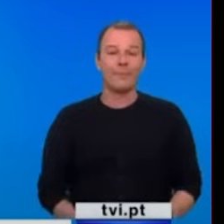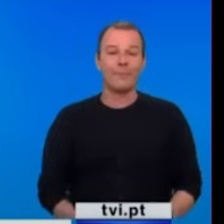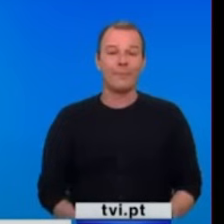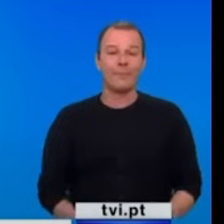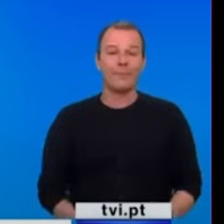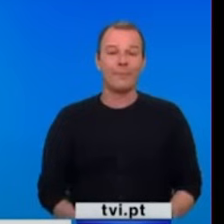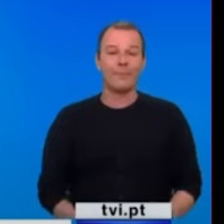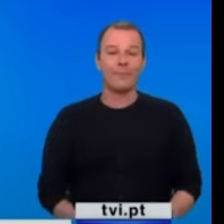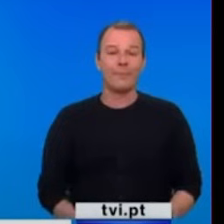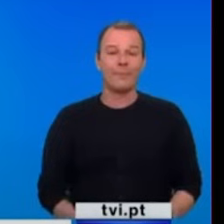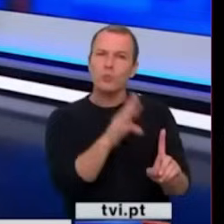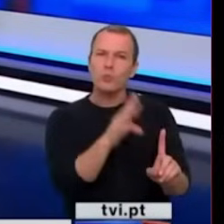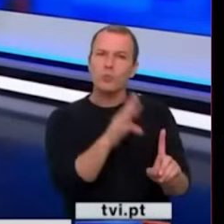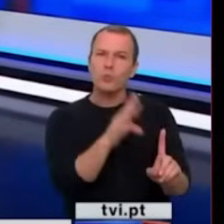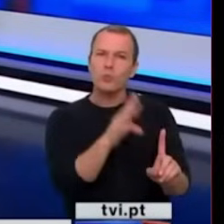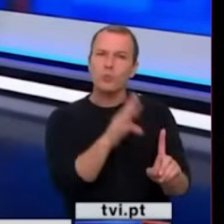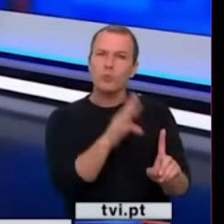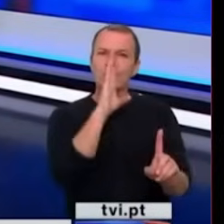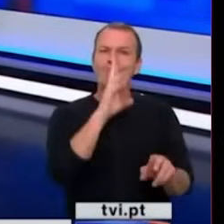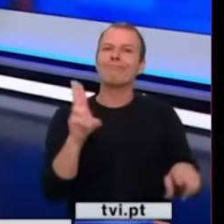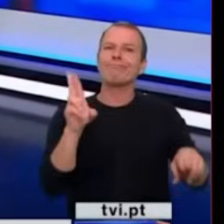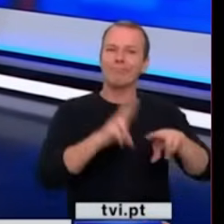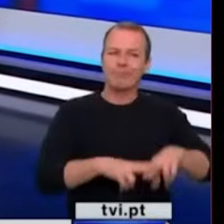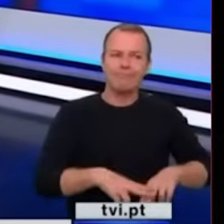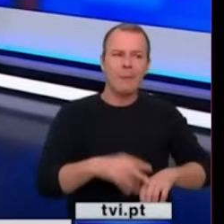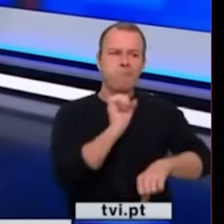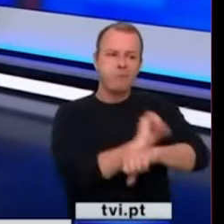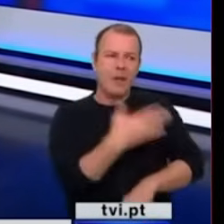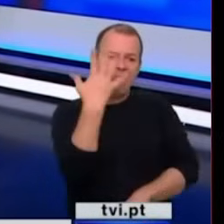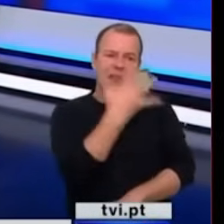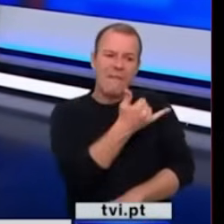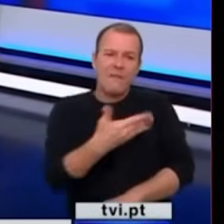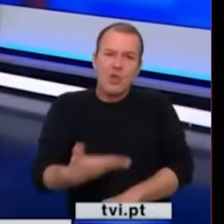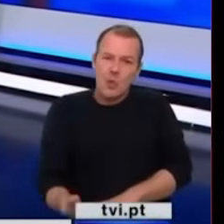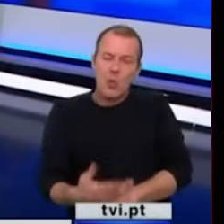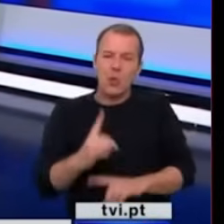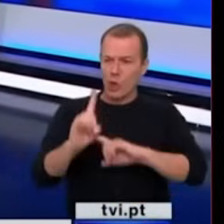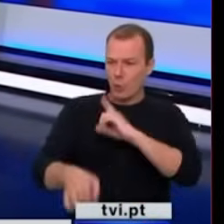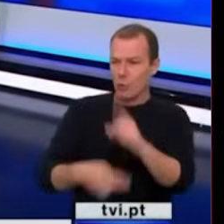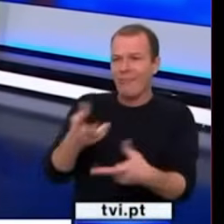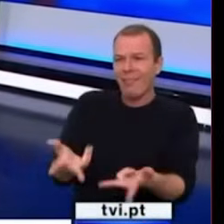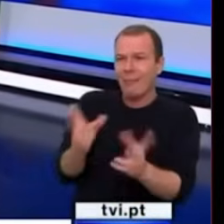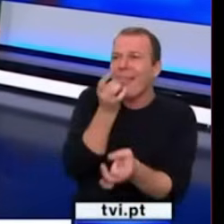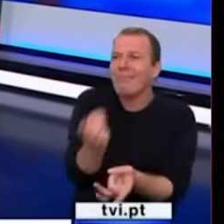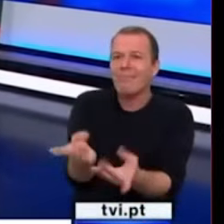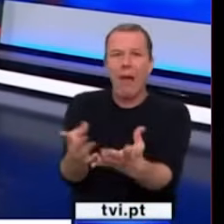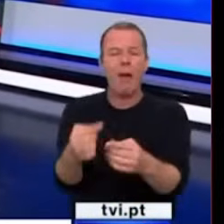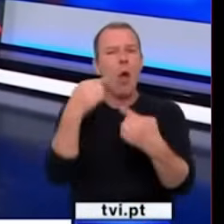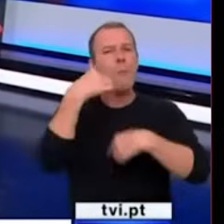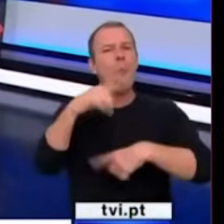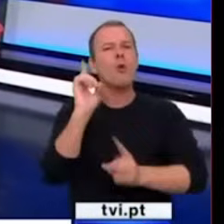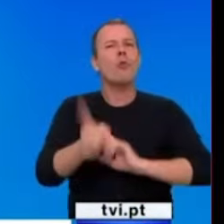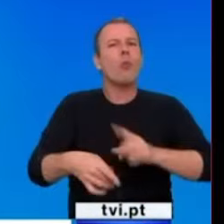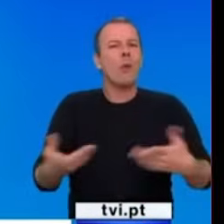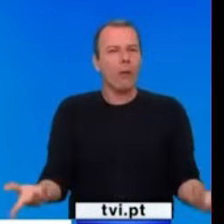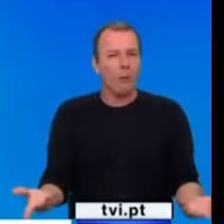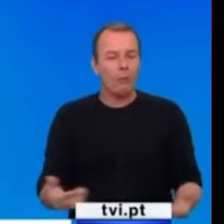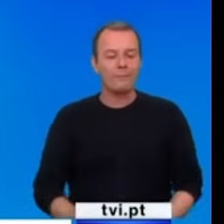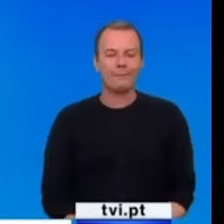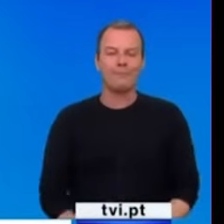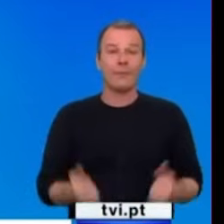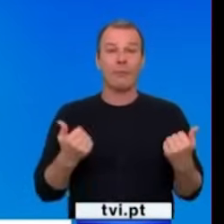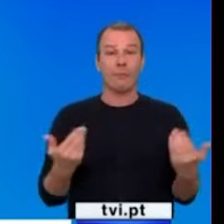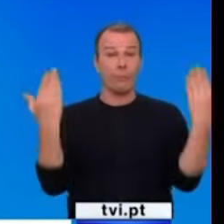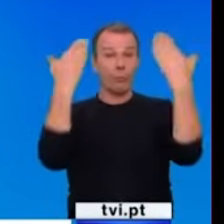pá percebem isto isto é só estúpido isto dias para depois saírem em liberdade revela o quê sobre a justiça portuguesa muito boa